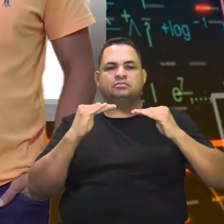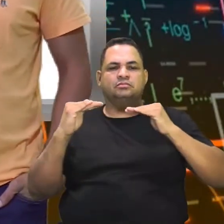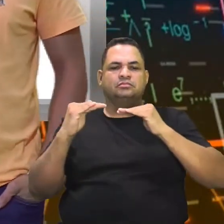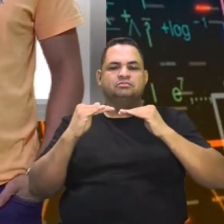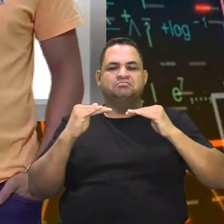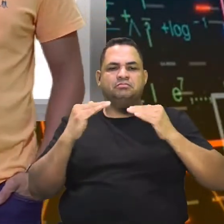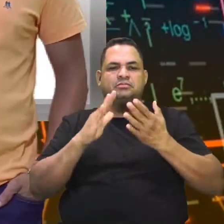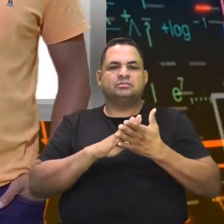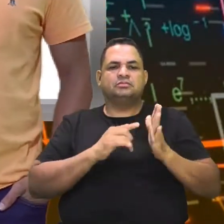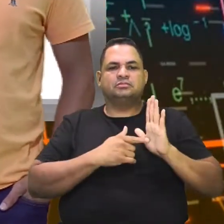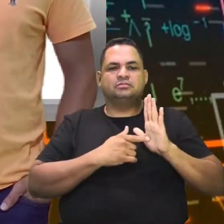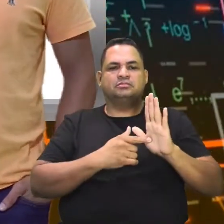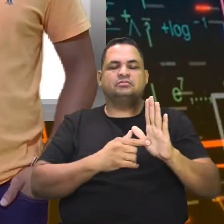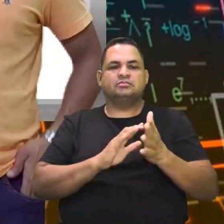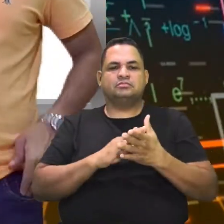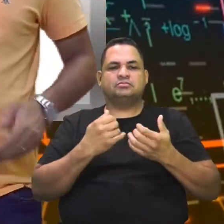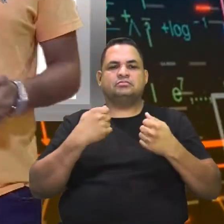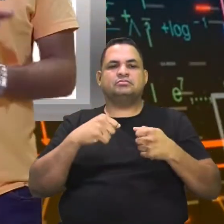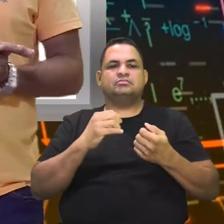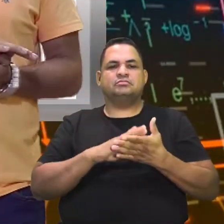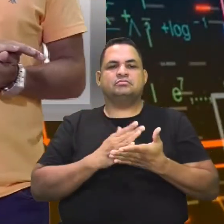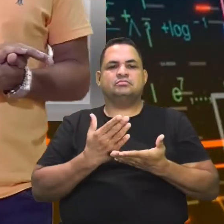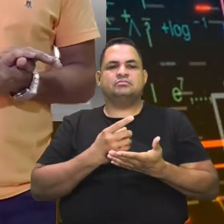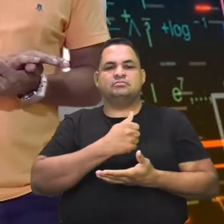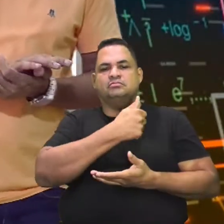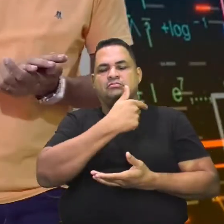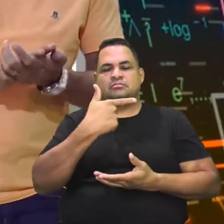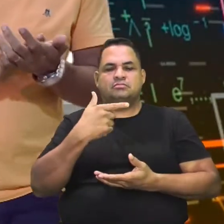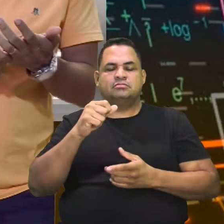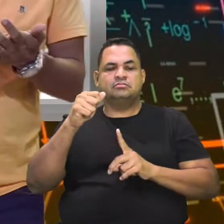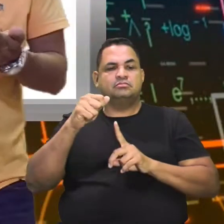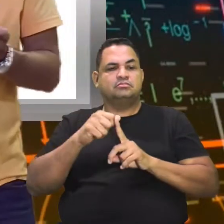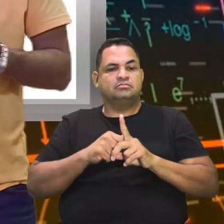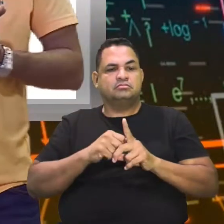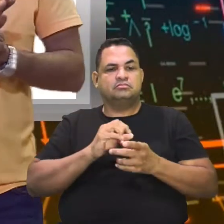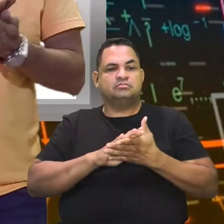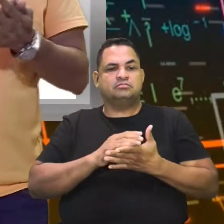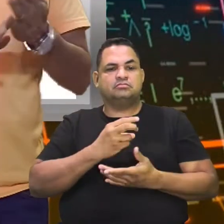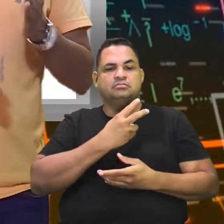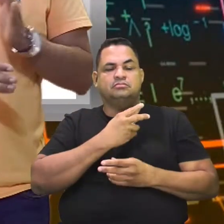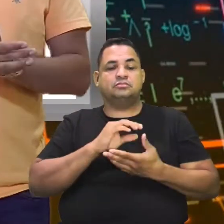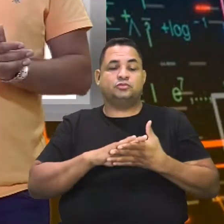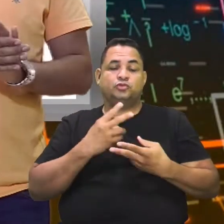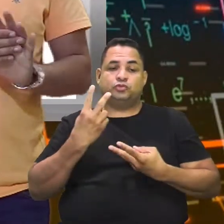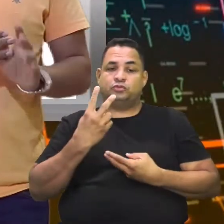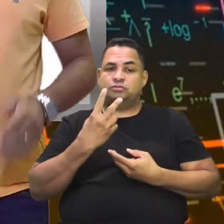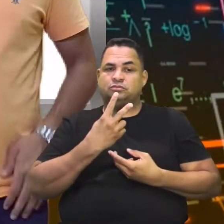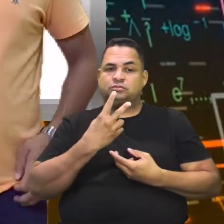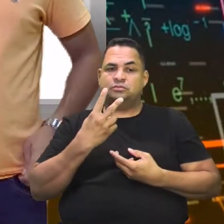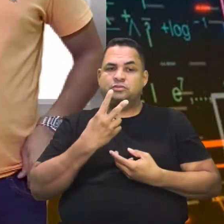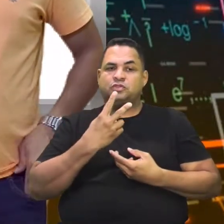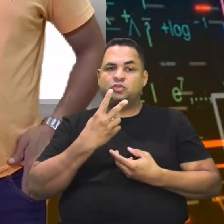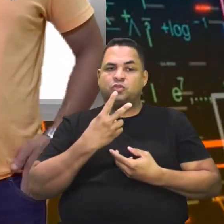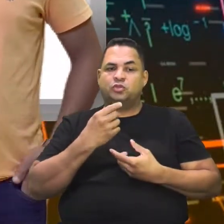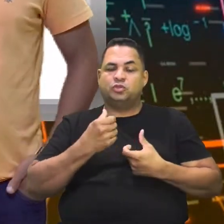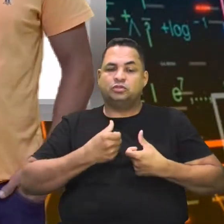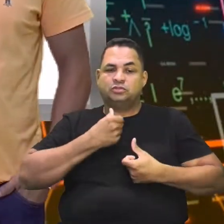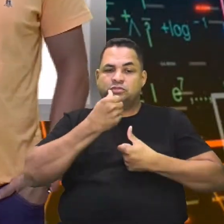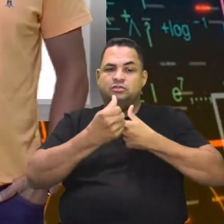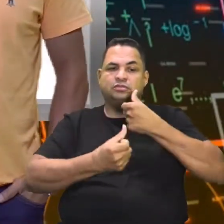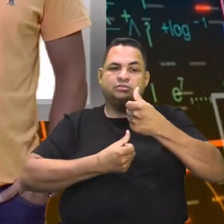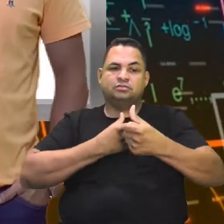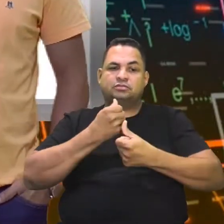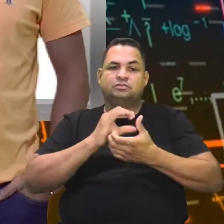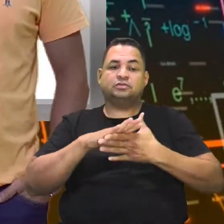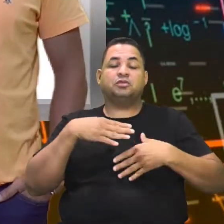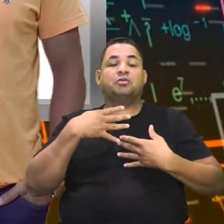representado de várias formas, né? Isso, verdade. Pode ser representado com 12 meses, pode ser representado com 2 semestres. E aí, pode ser representado com